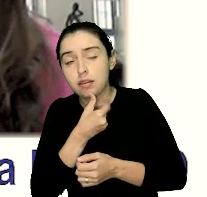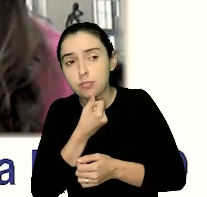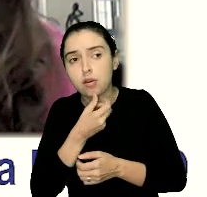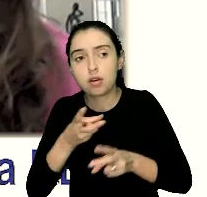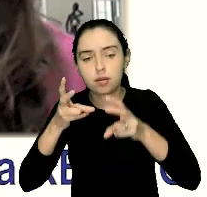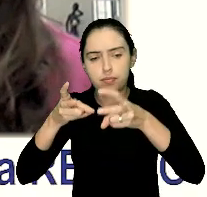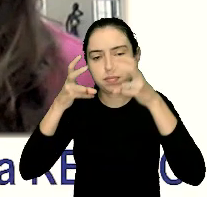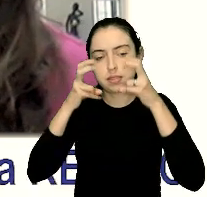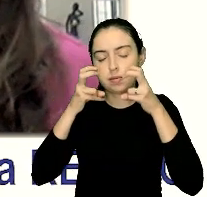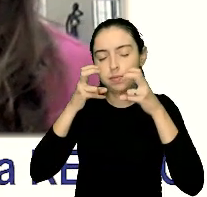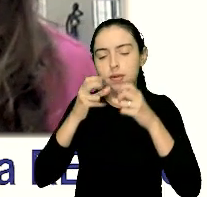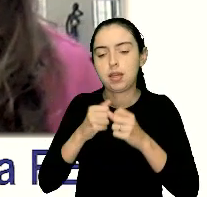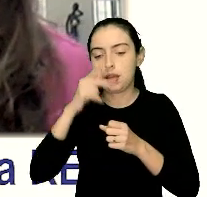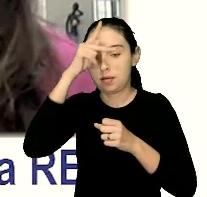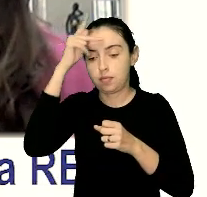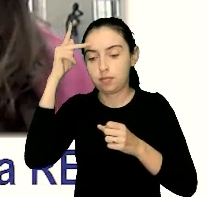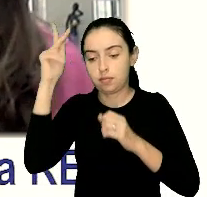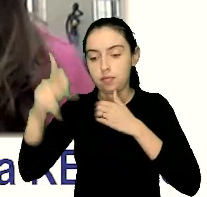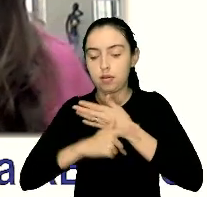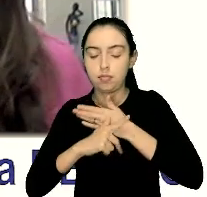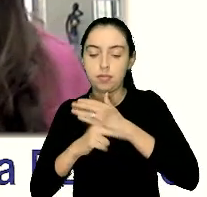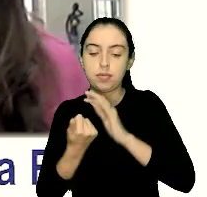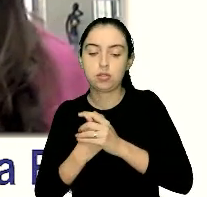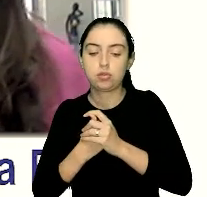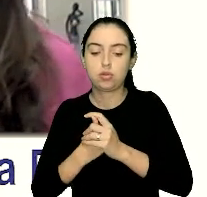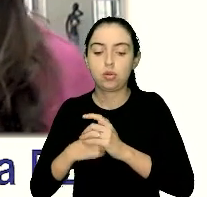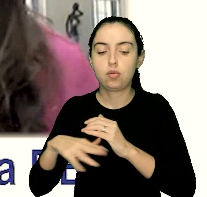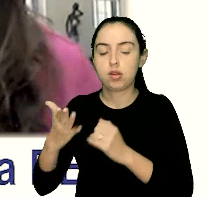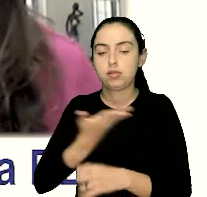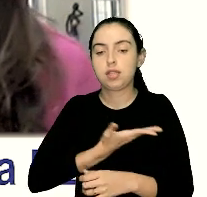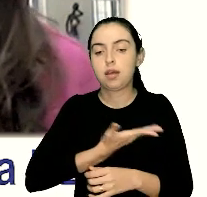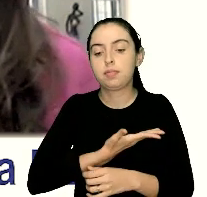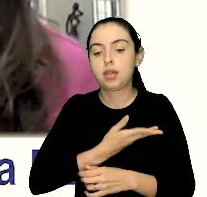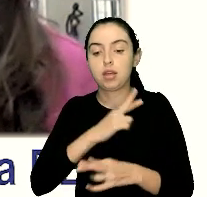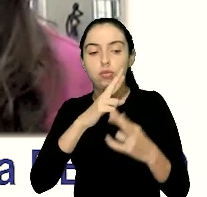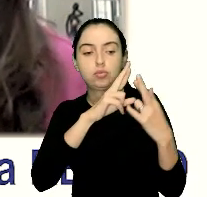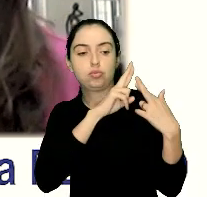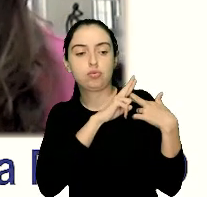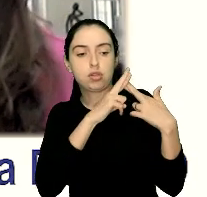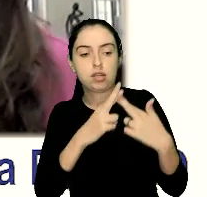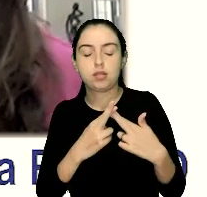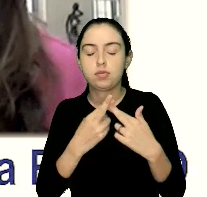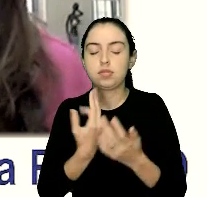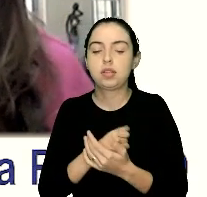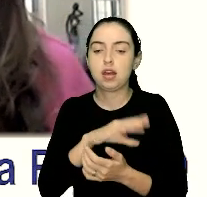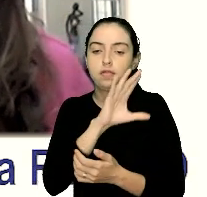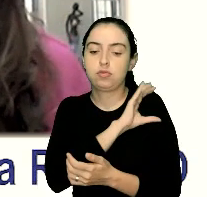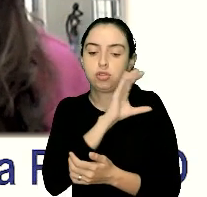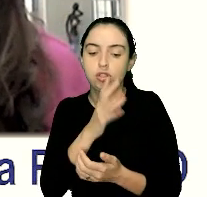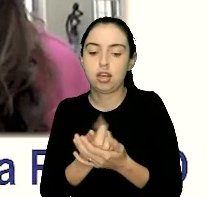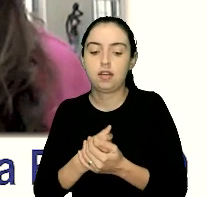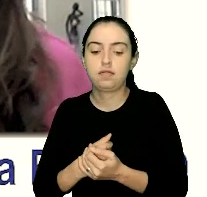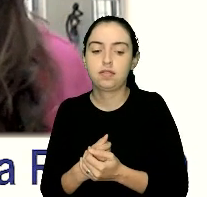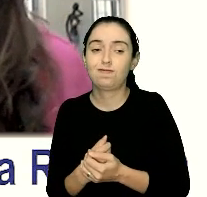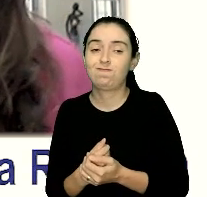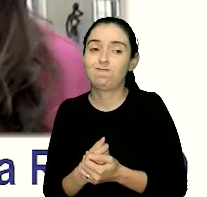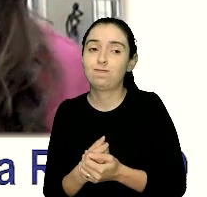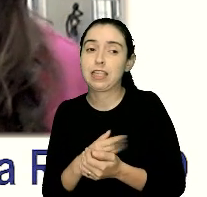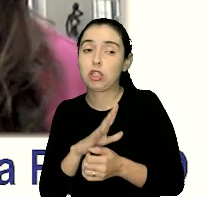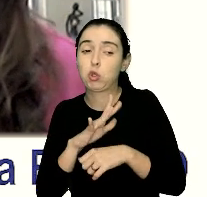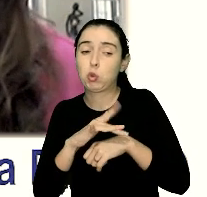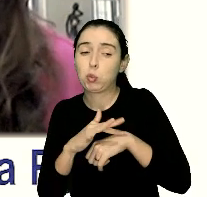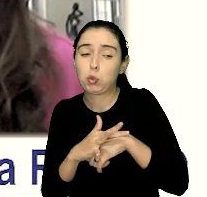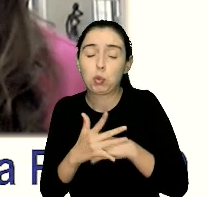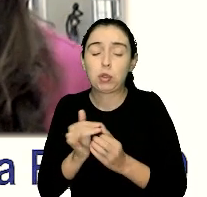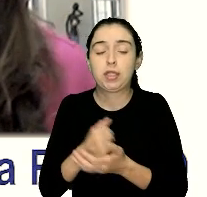pelos chefes, o que compromete a realização do serviço e o próprio bem-estar da pessoa. Então, esse